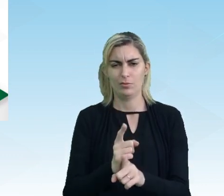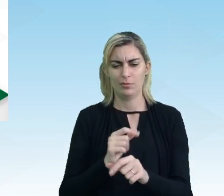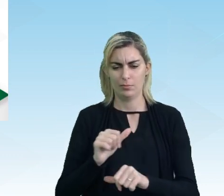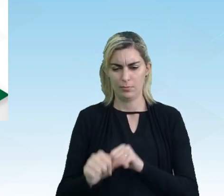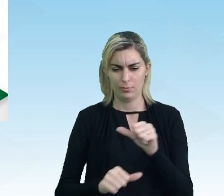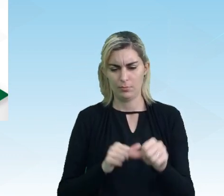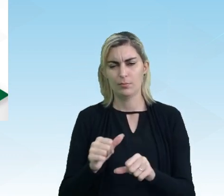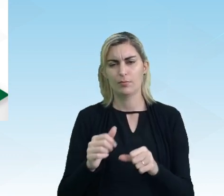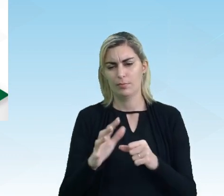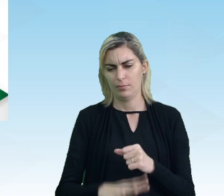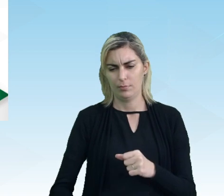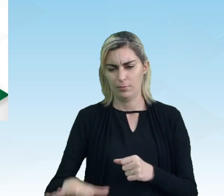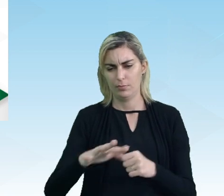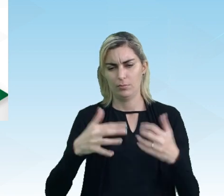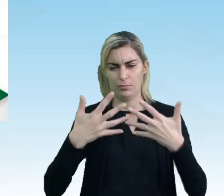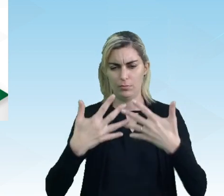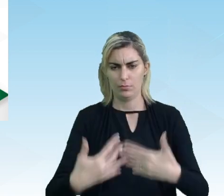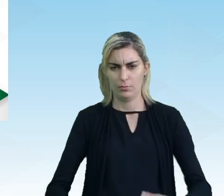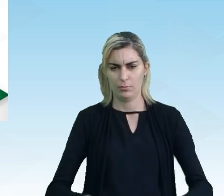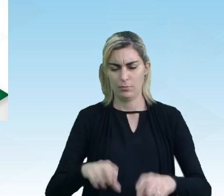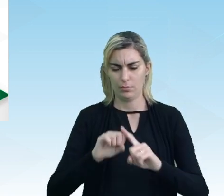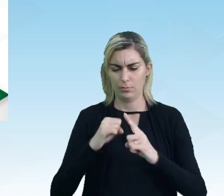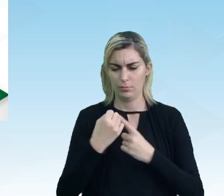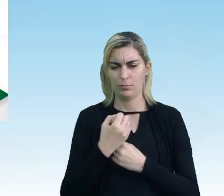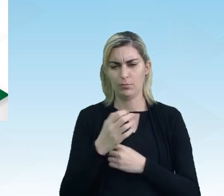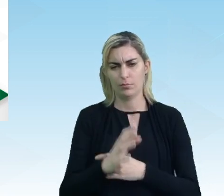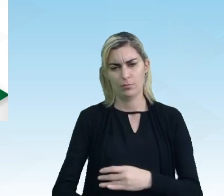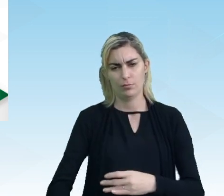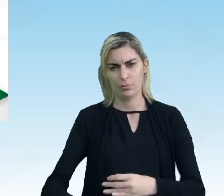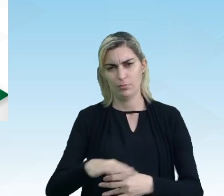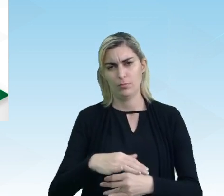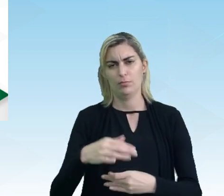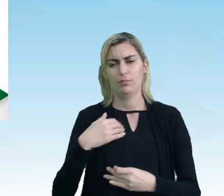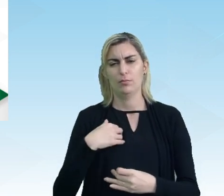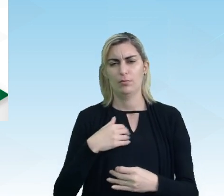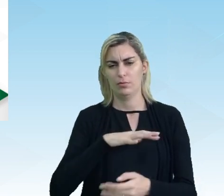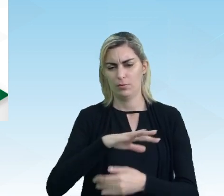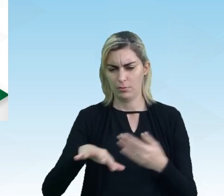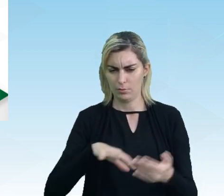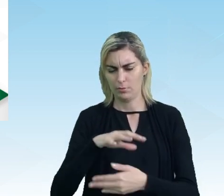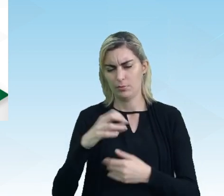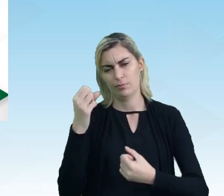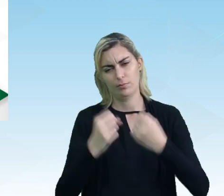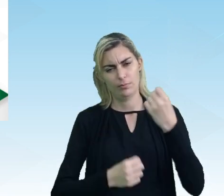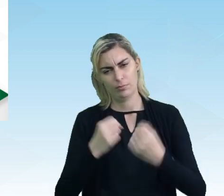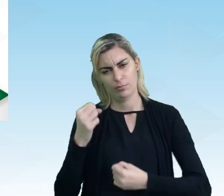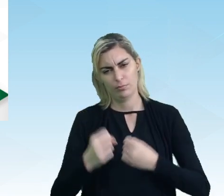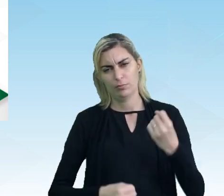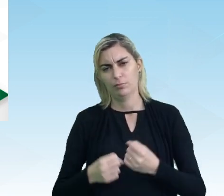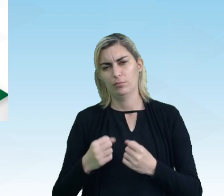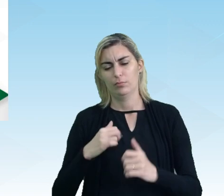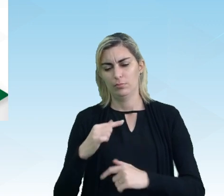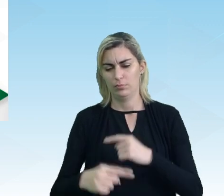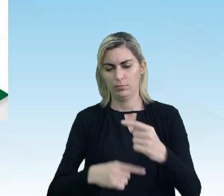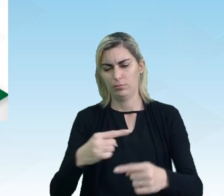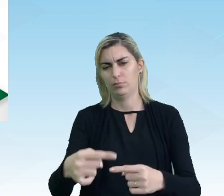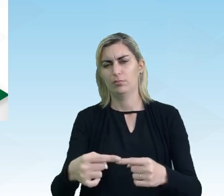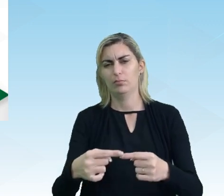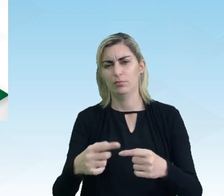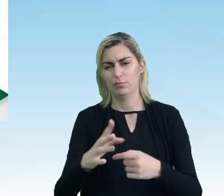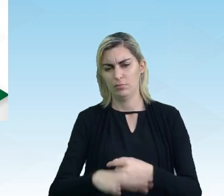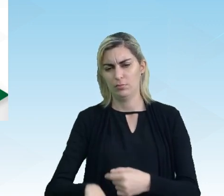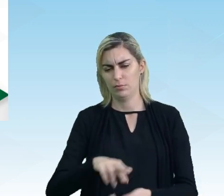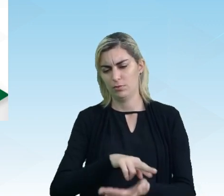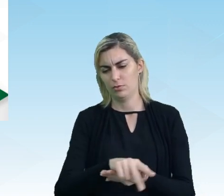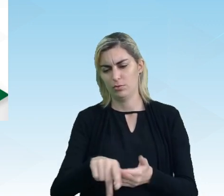alteração do nosso meio natural pela sociedade? Seria a emergência da Revolução Industrial e, posteriormente, as suas